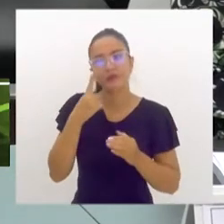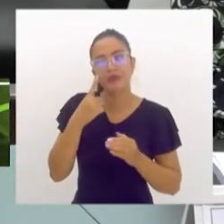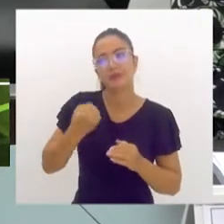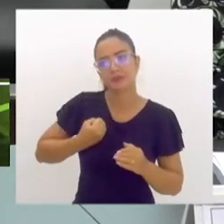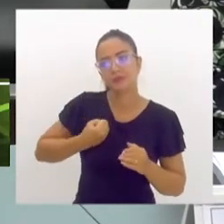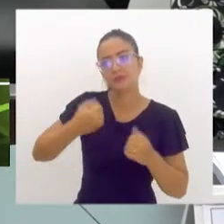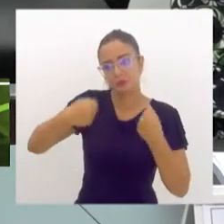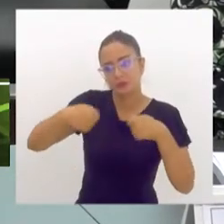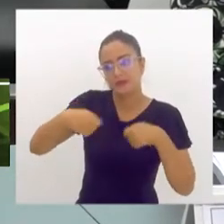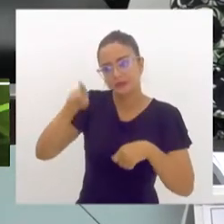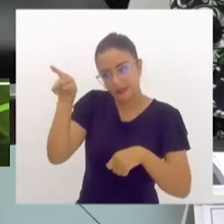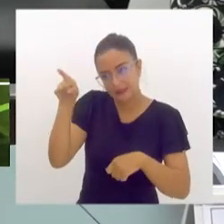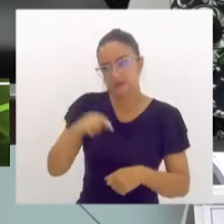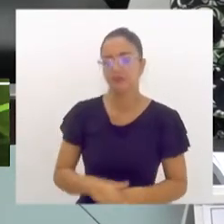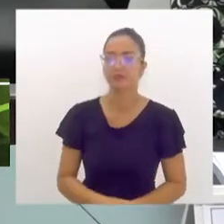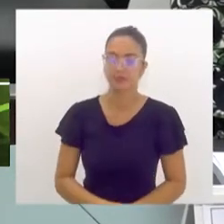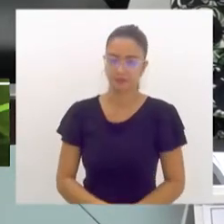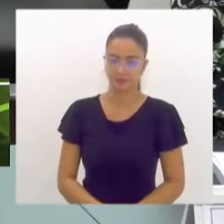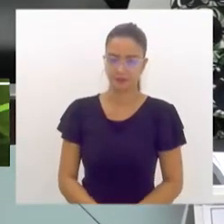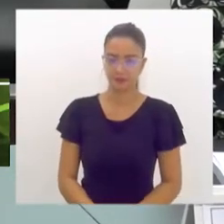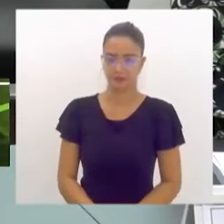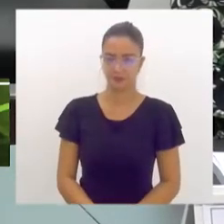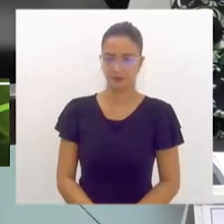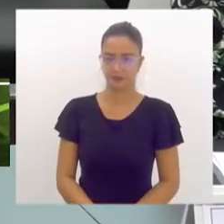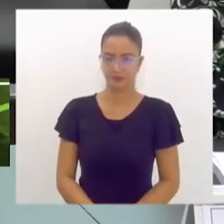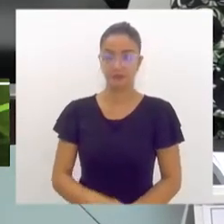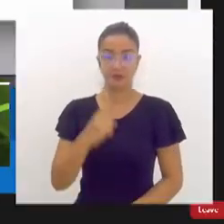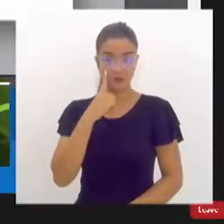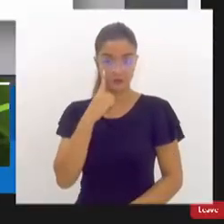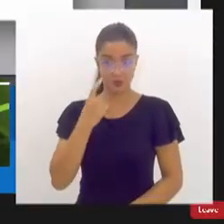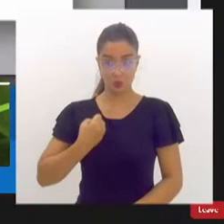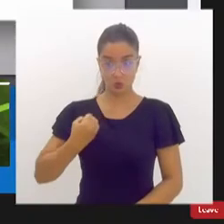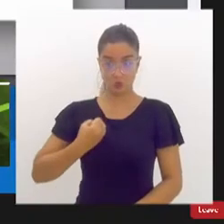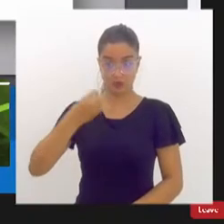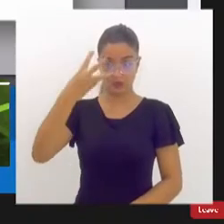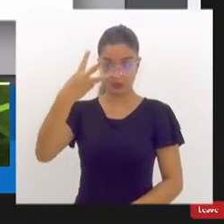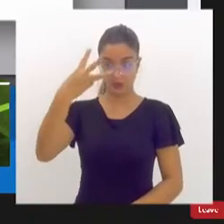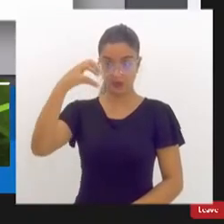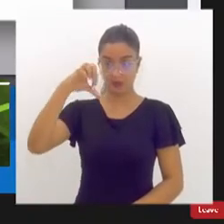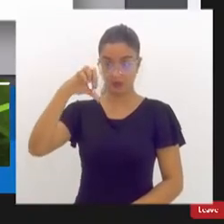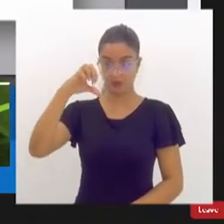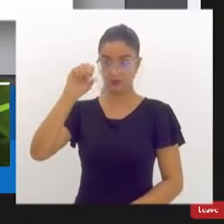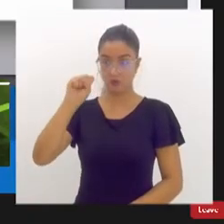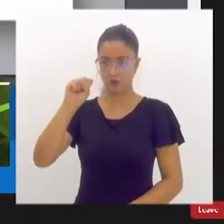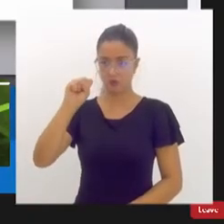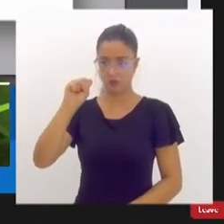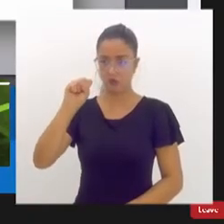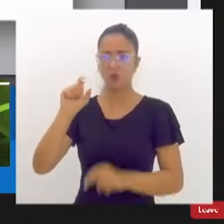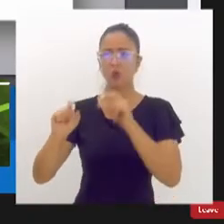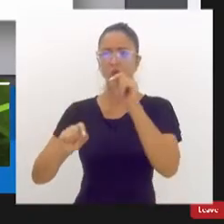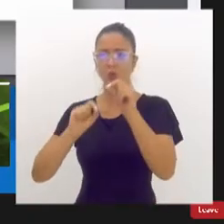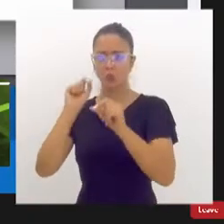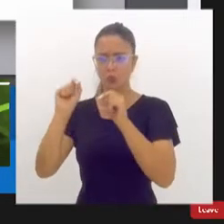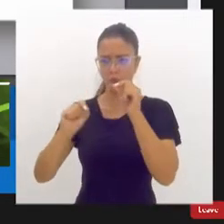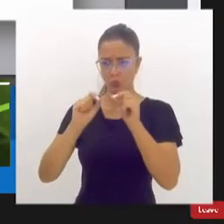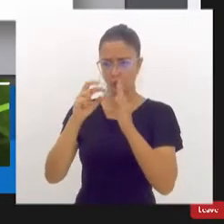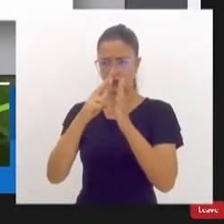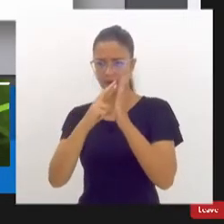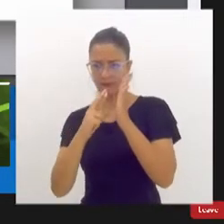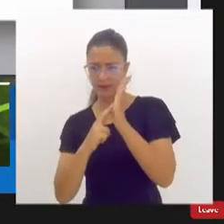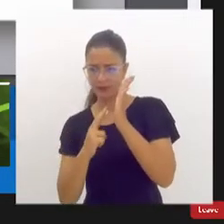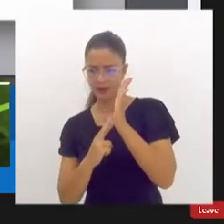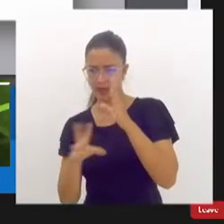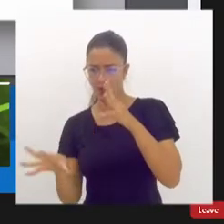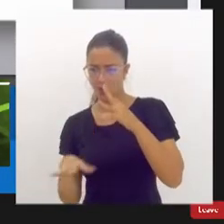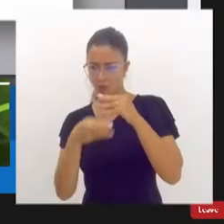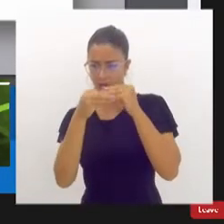essa questão. A deliberação 398, que na verdade trata de normas complementares ao processo de eleição